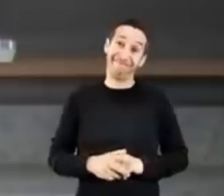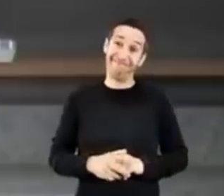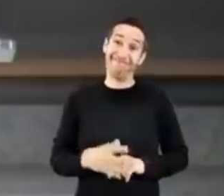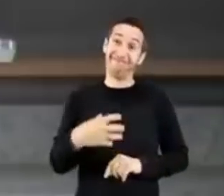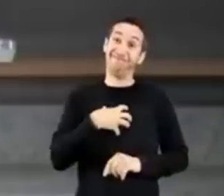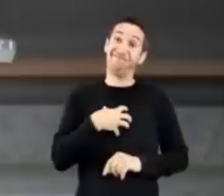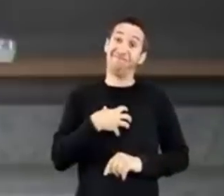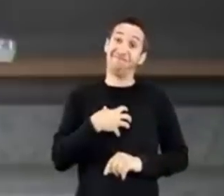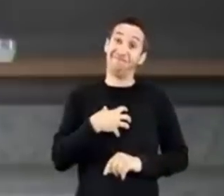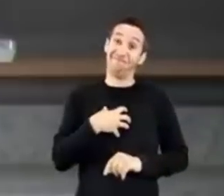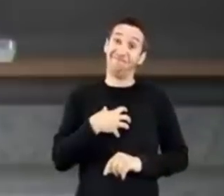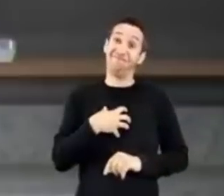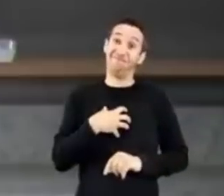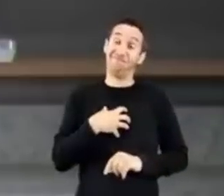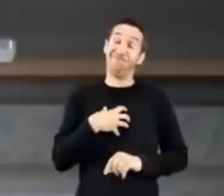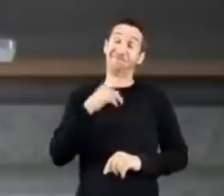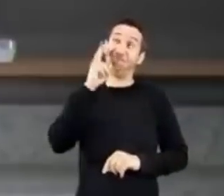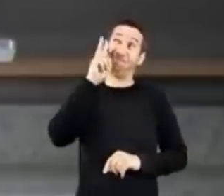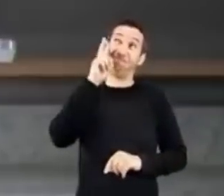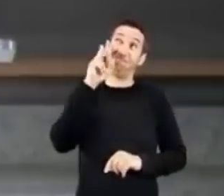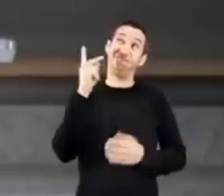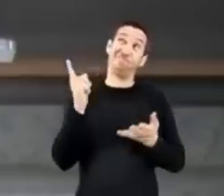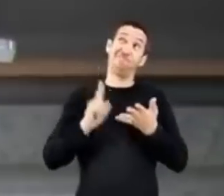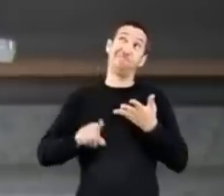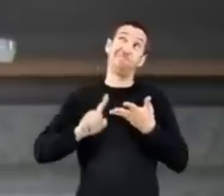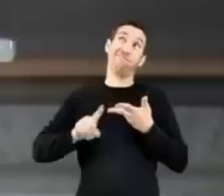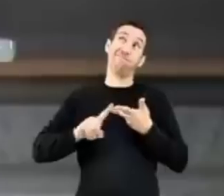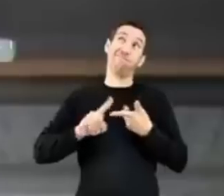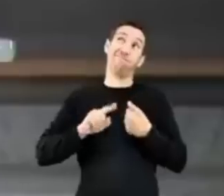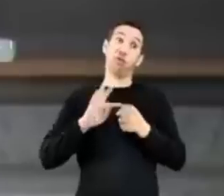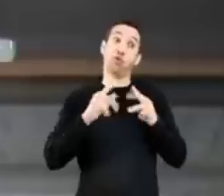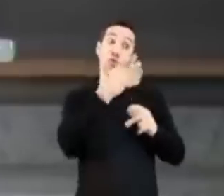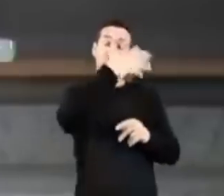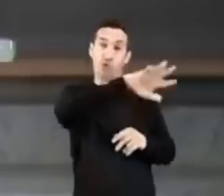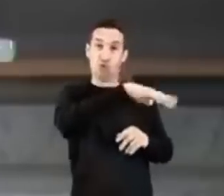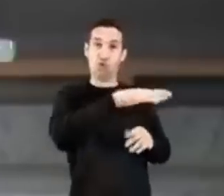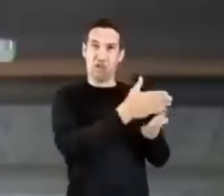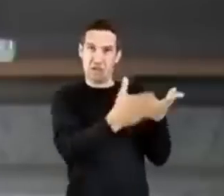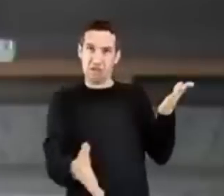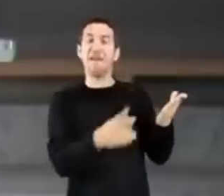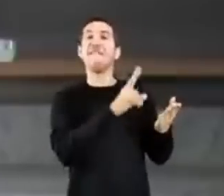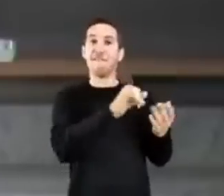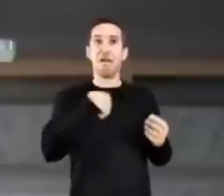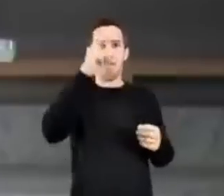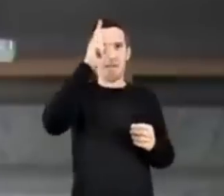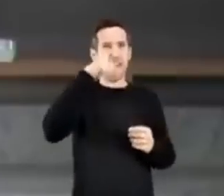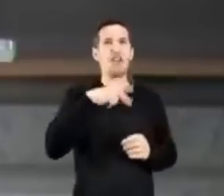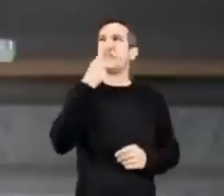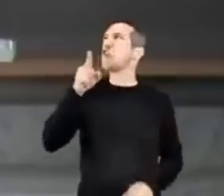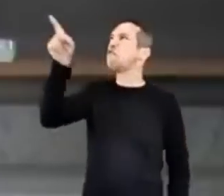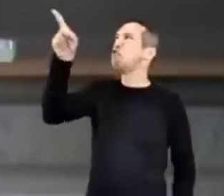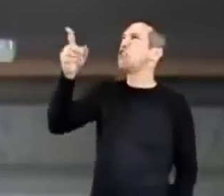Oi e a pessoa ainda vai relembrar todos os pedidos vão Relembrar os momentos de oportunidades para que ninguém diga assim Deus você foi injusto